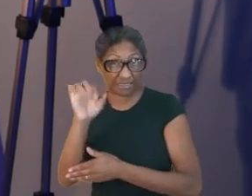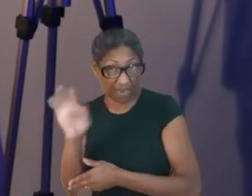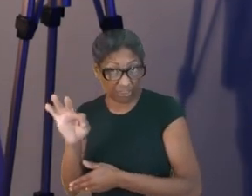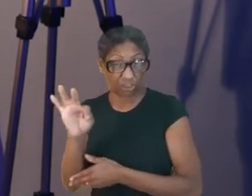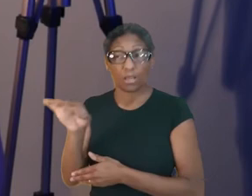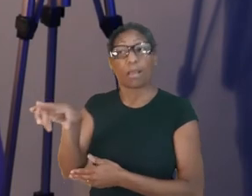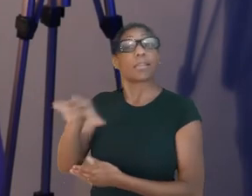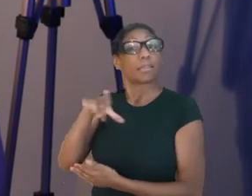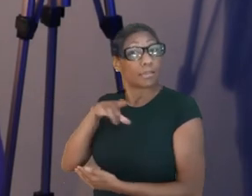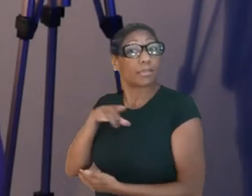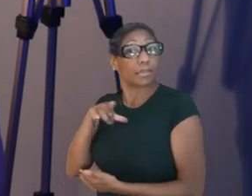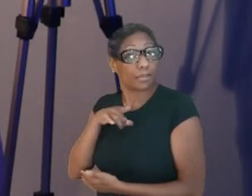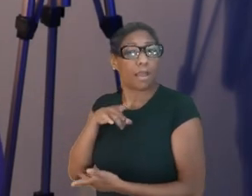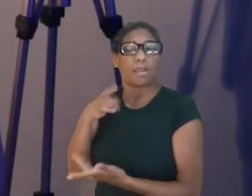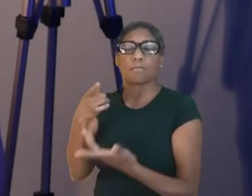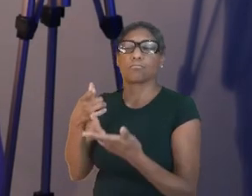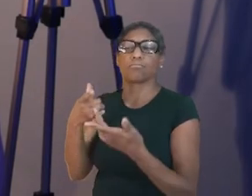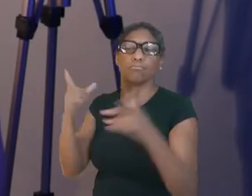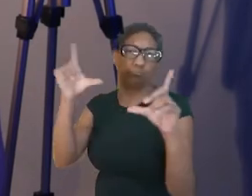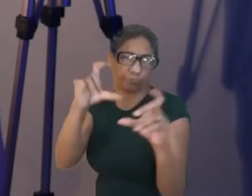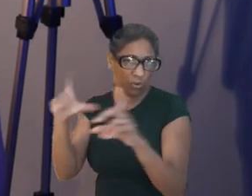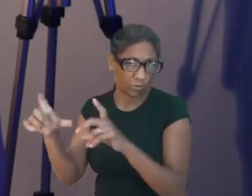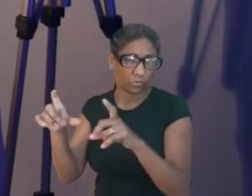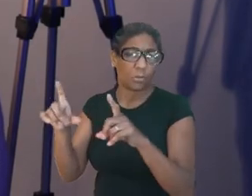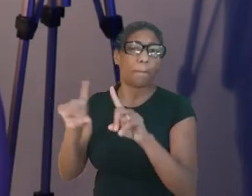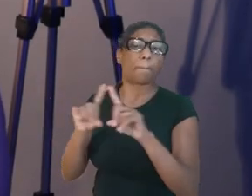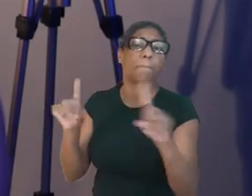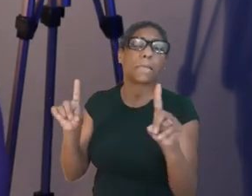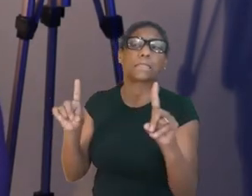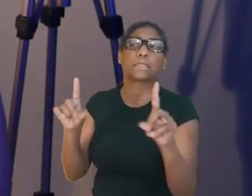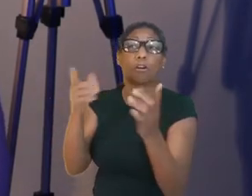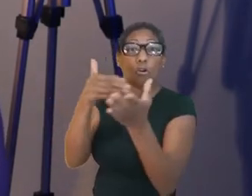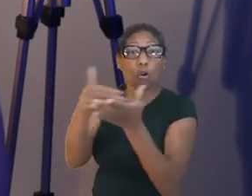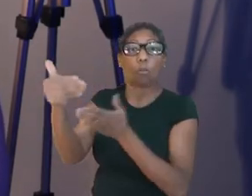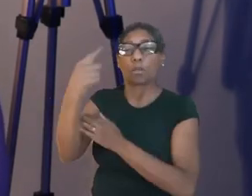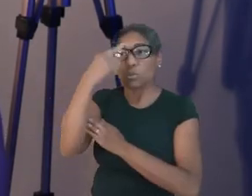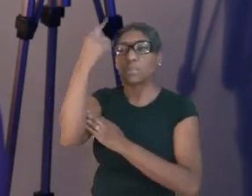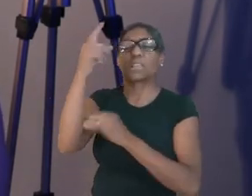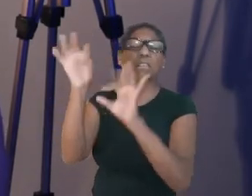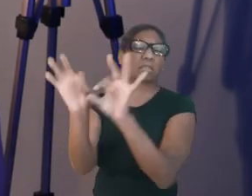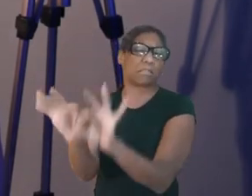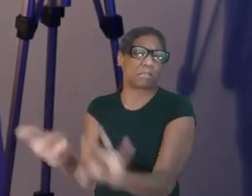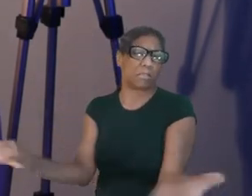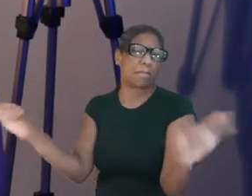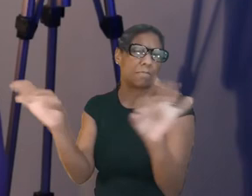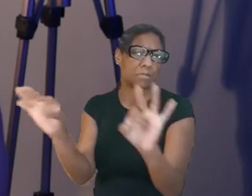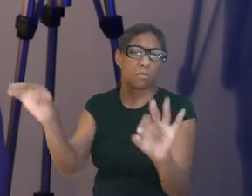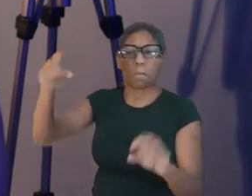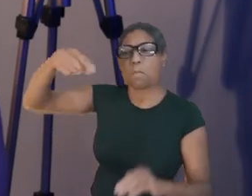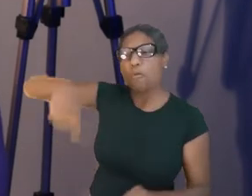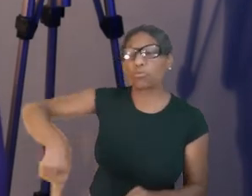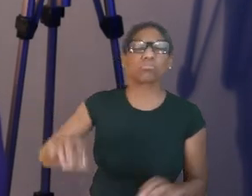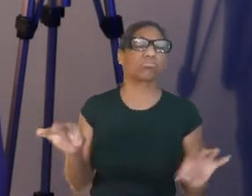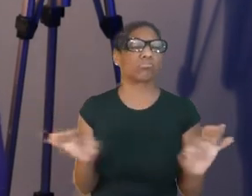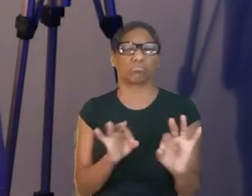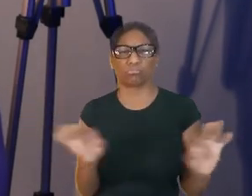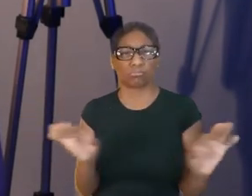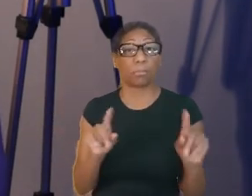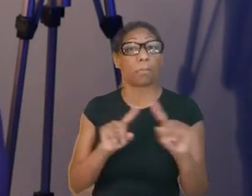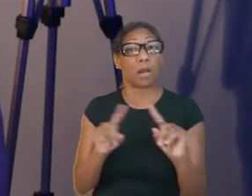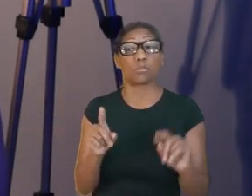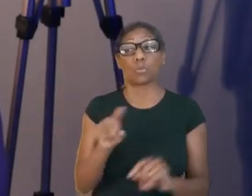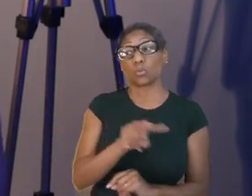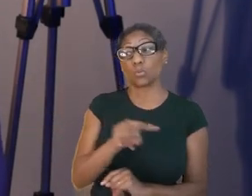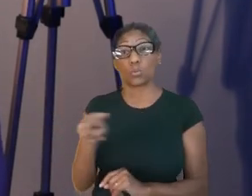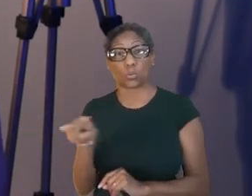carregue essa essência artística, parte de uma ideia mais simples, menos profunda, mas ao mesmo tempo com